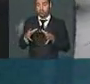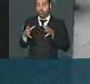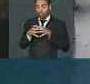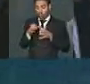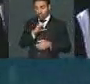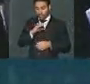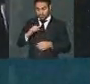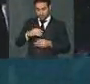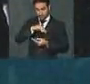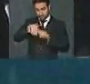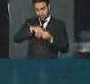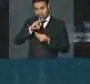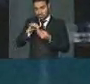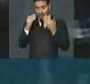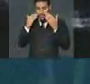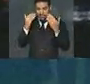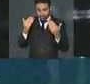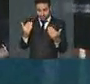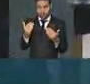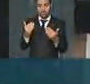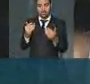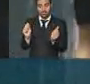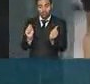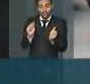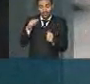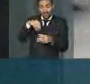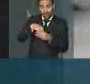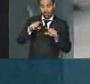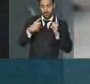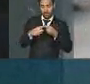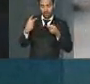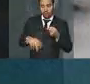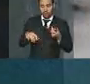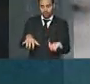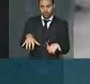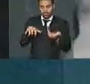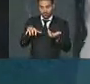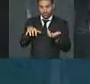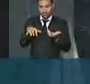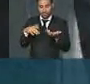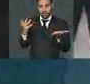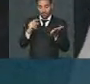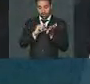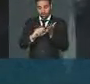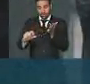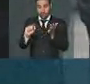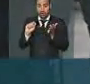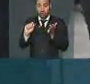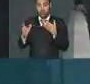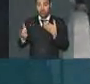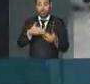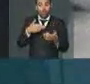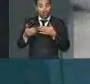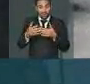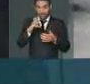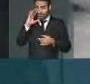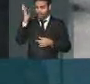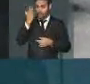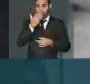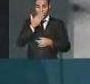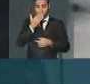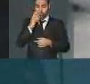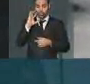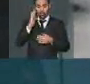mista, sobrestada a pauta das sessões conjuntas do congresso nacional, chama atenção, presidente, para qualquer deliberação,